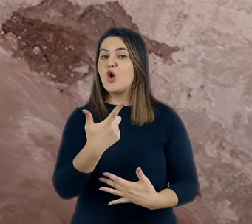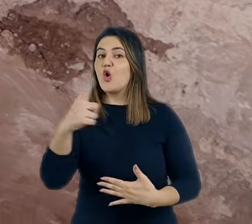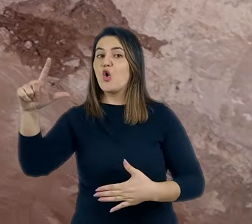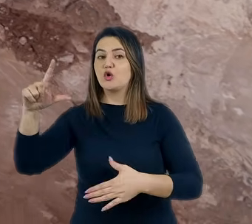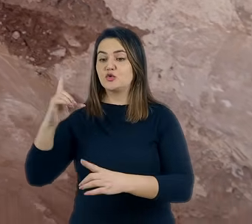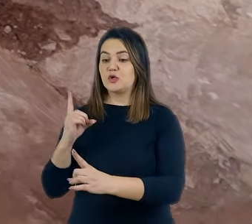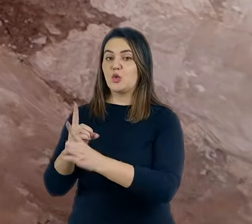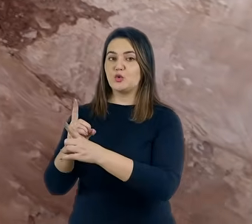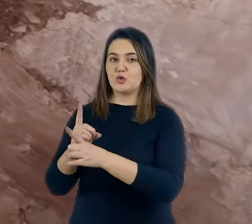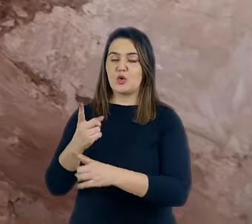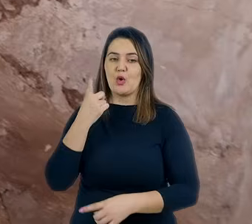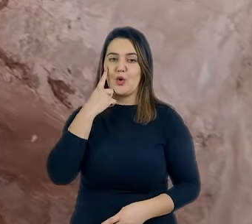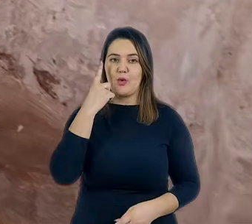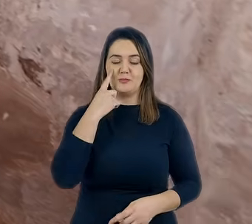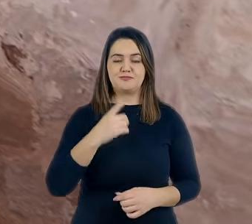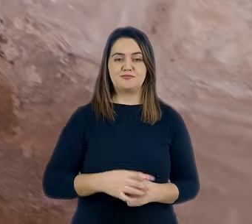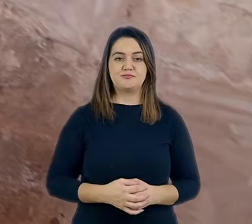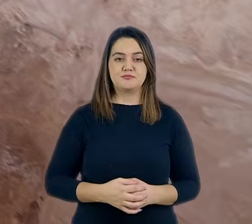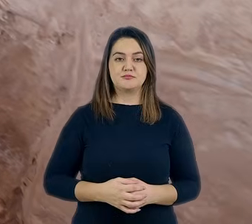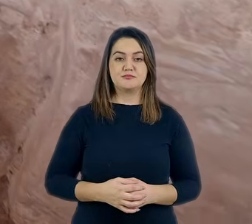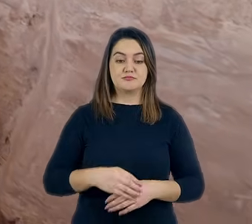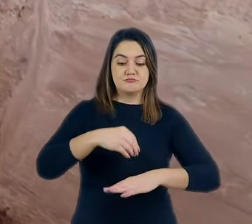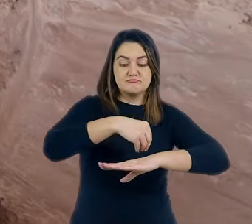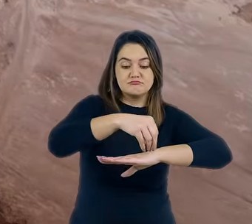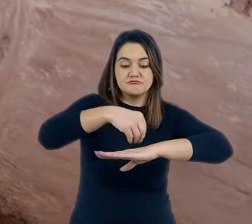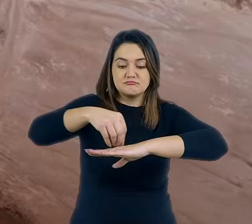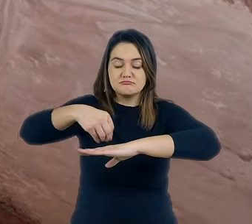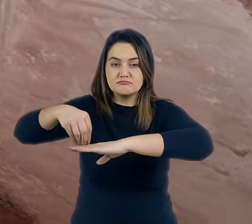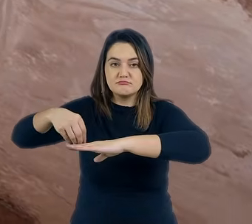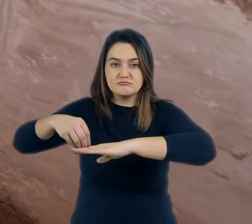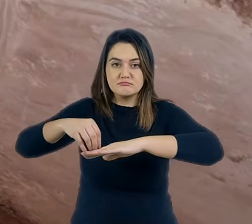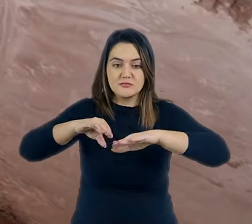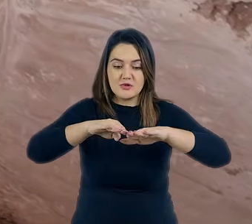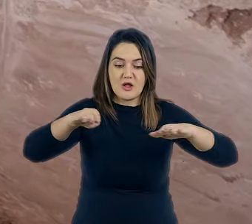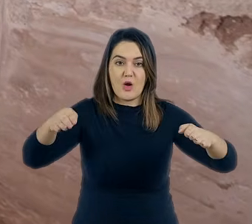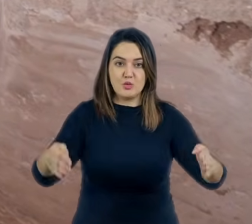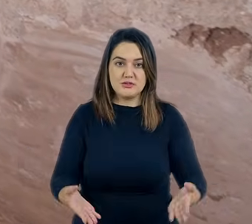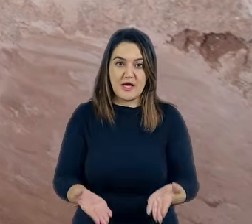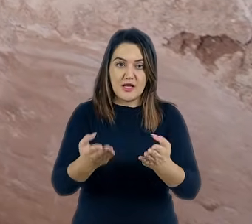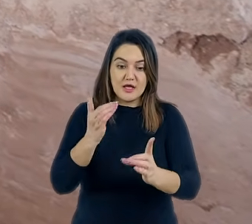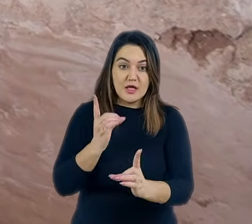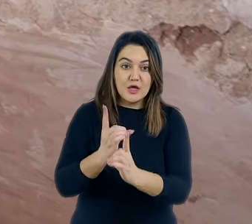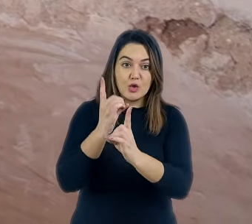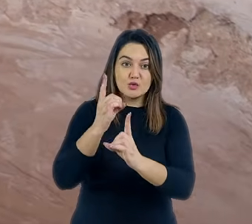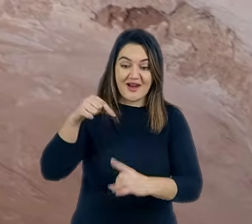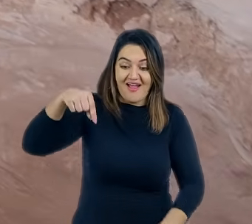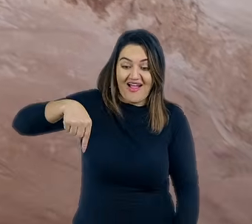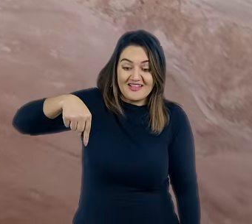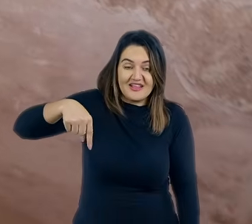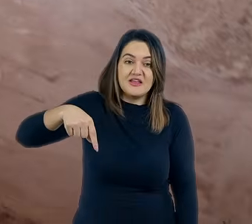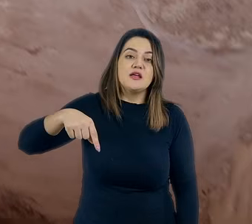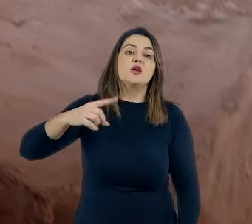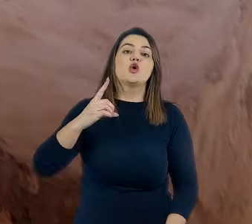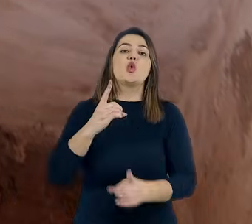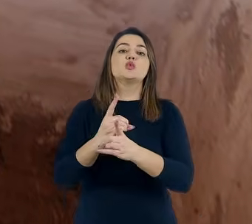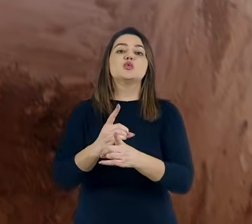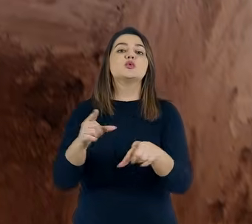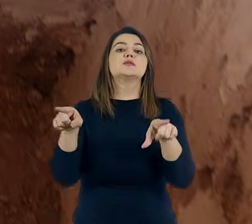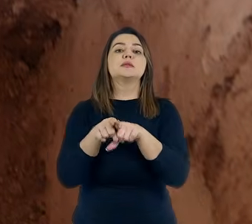arqueológico que ocorreu aqui. Quando esse altar foi encontrado originalmente, aqui nesse mesmo lugar onde eu